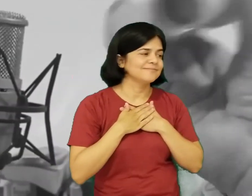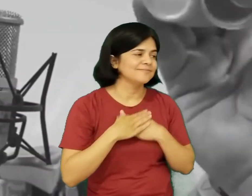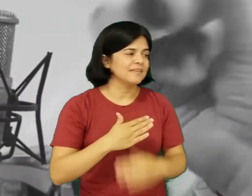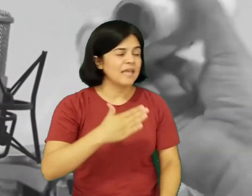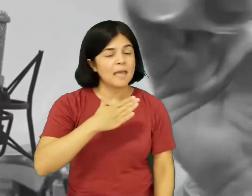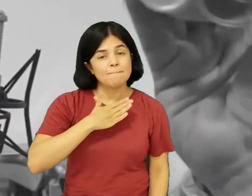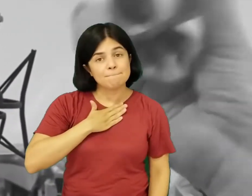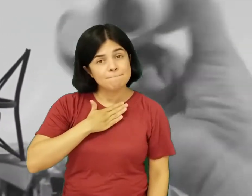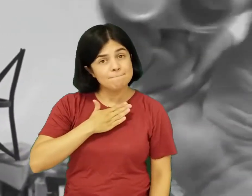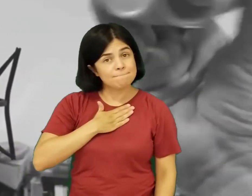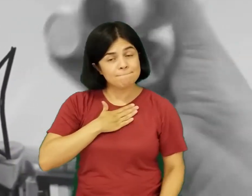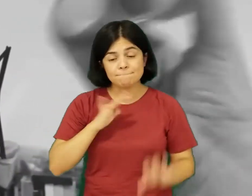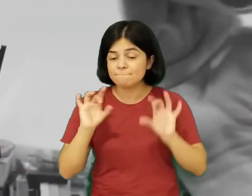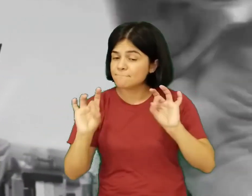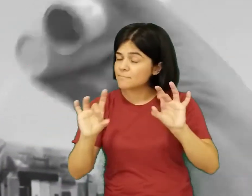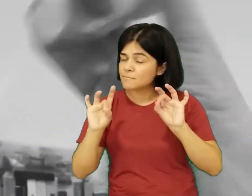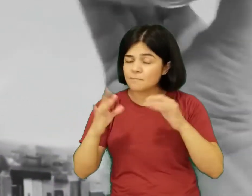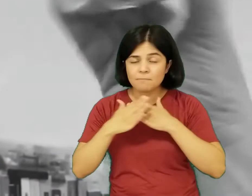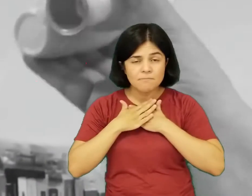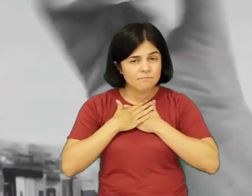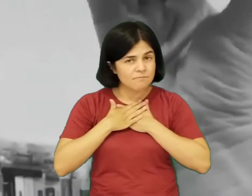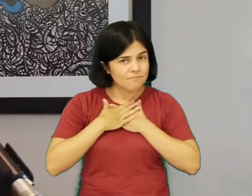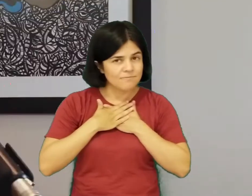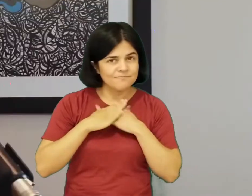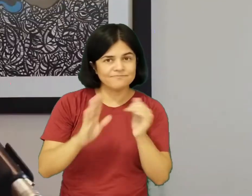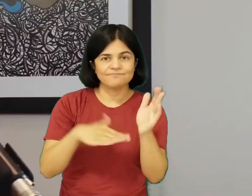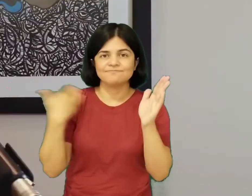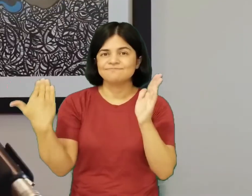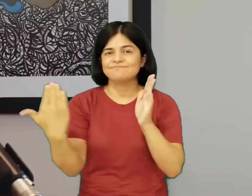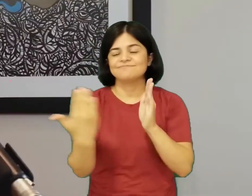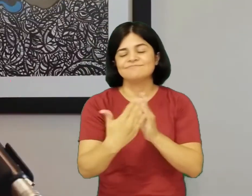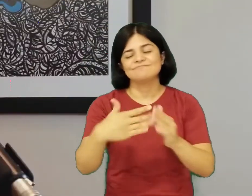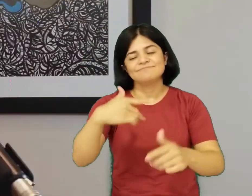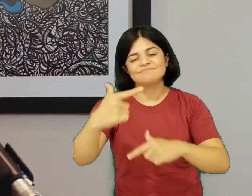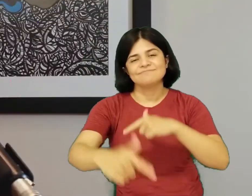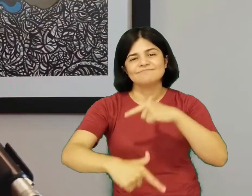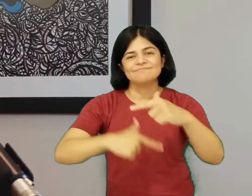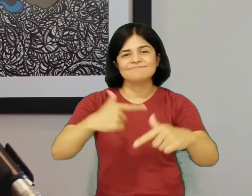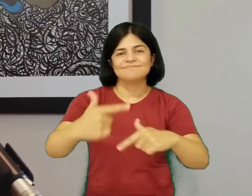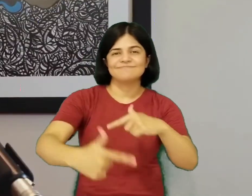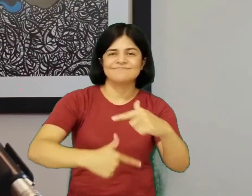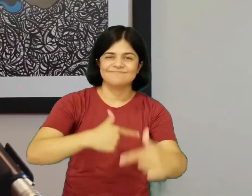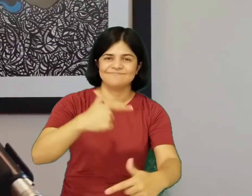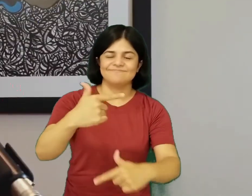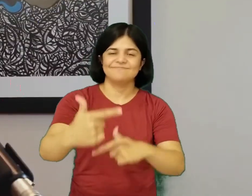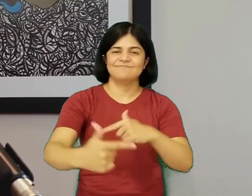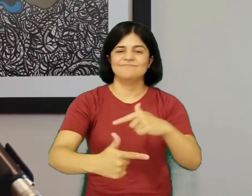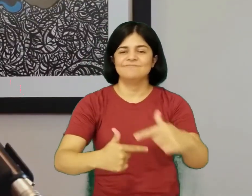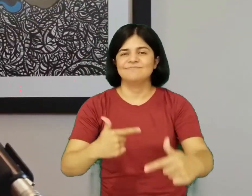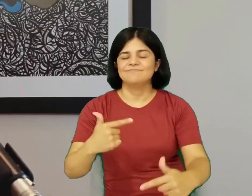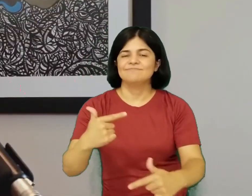É meu, somente meu, todo trabalho,